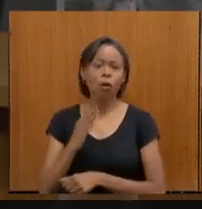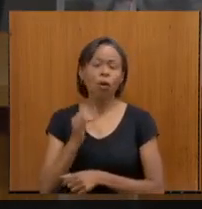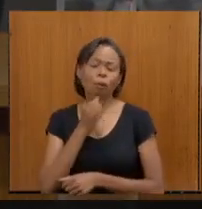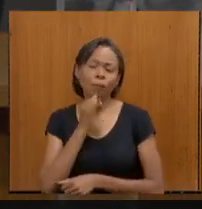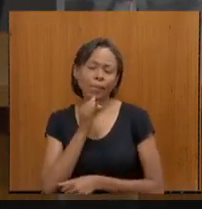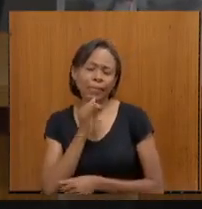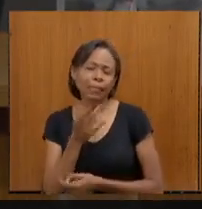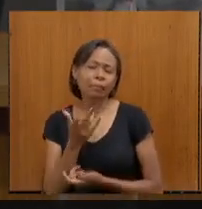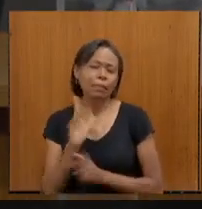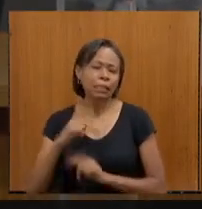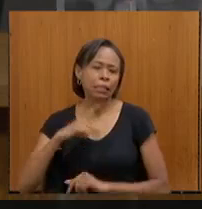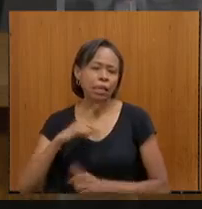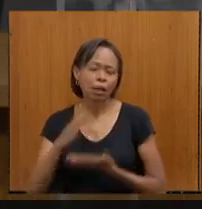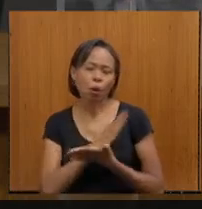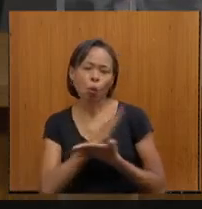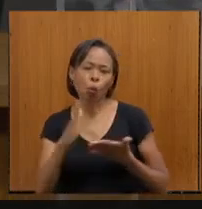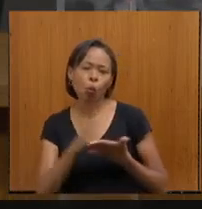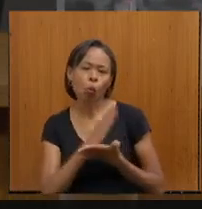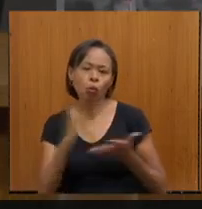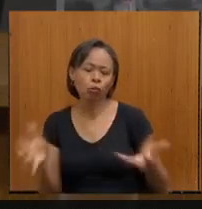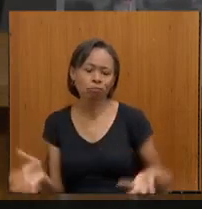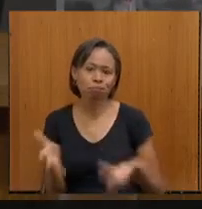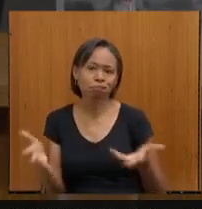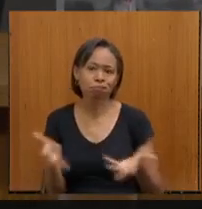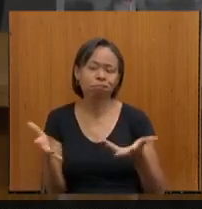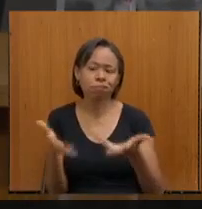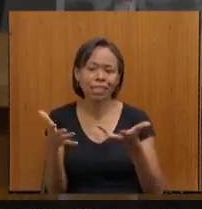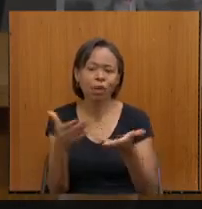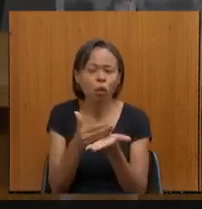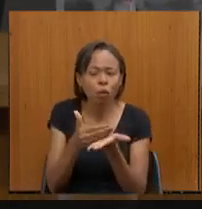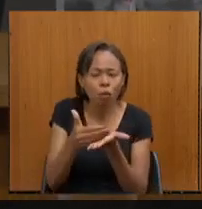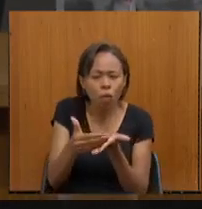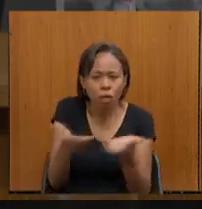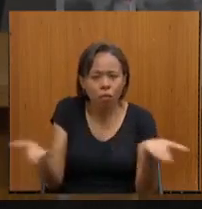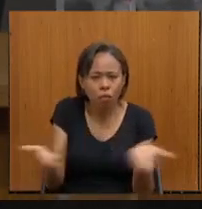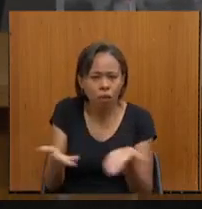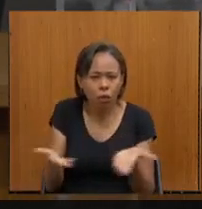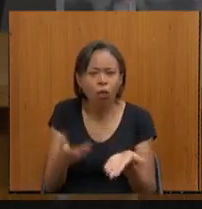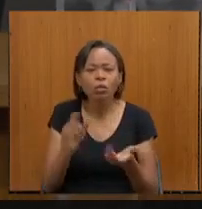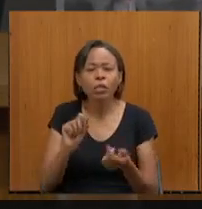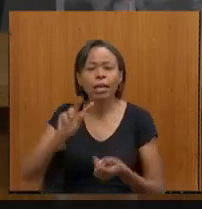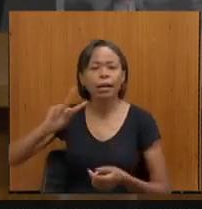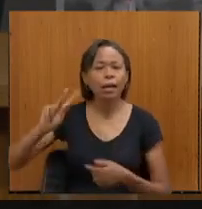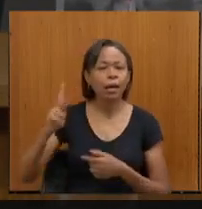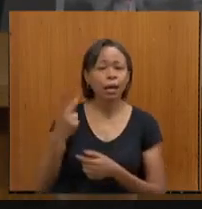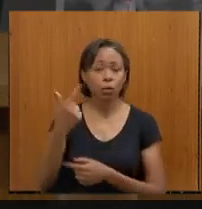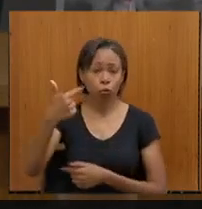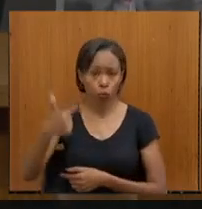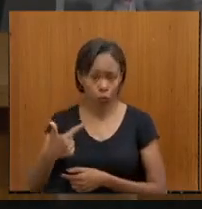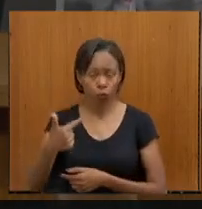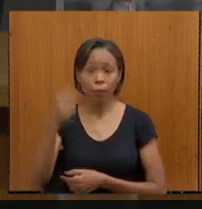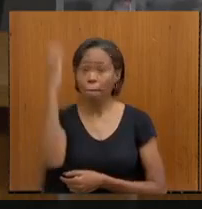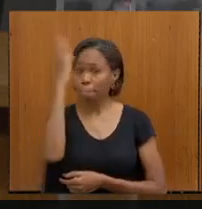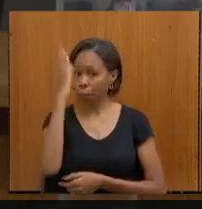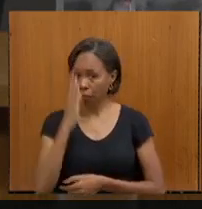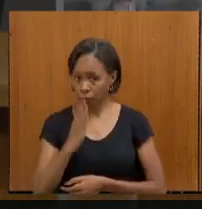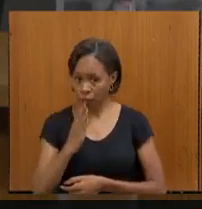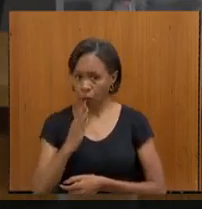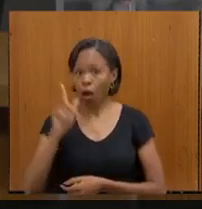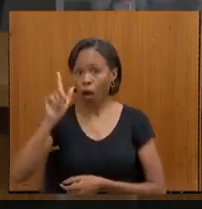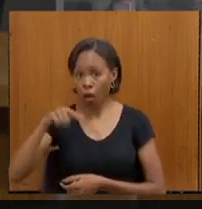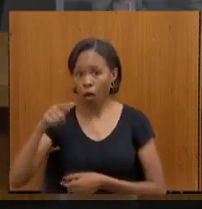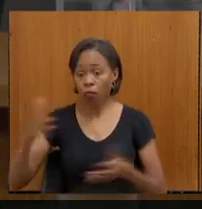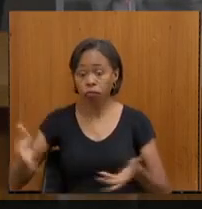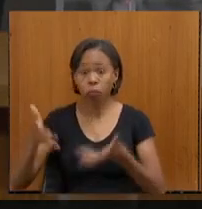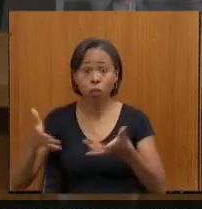que estão sendo iniciados agora é o programa última temporada H2 Brasil H2 Brasil é um